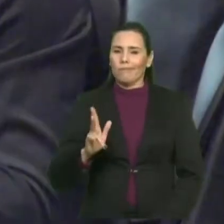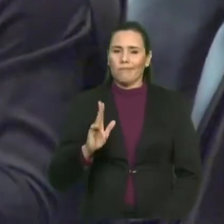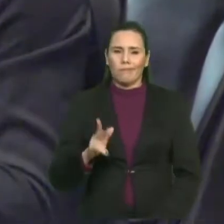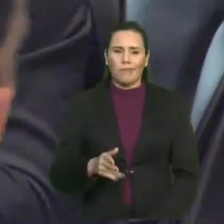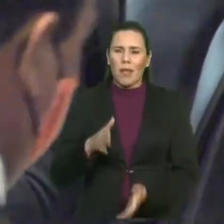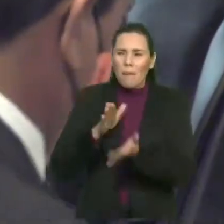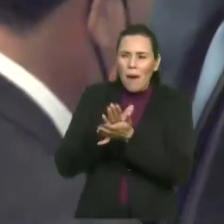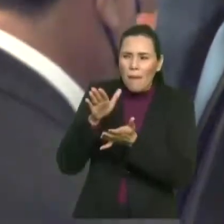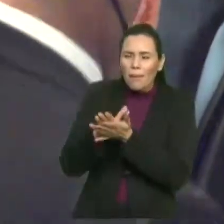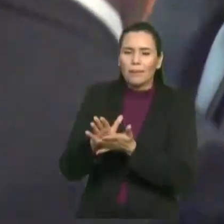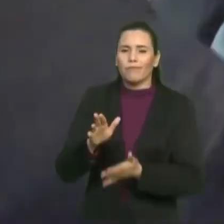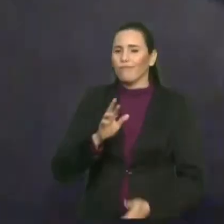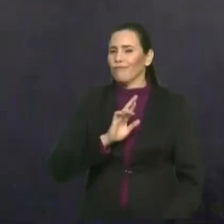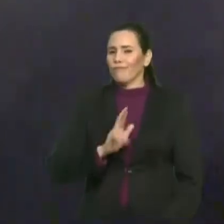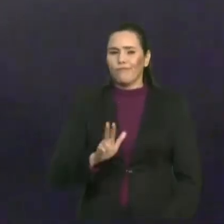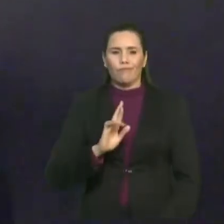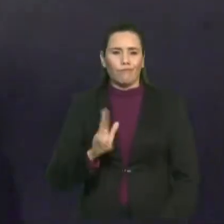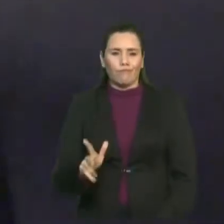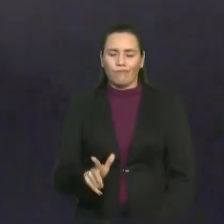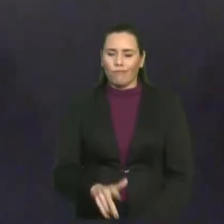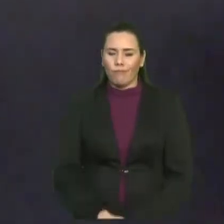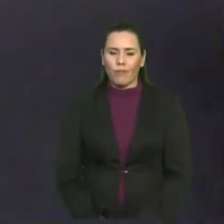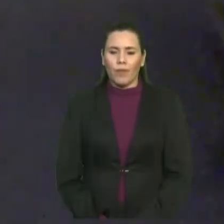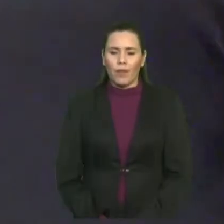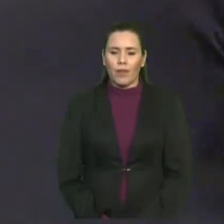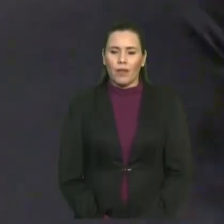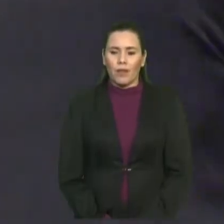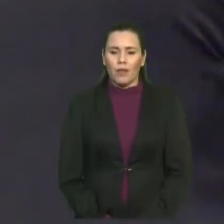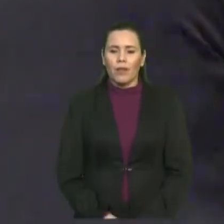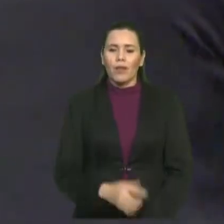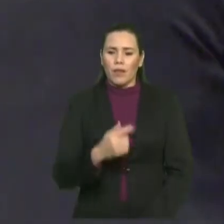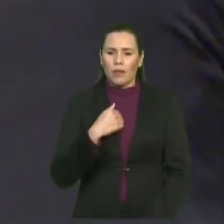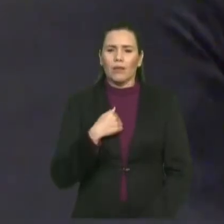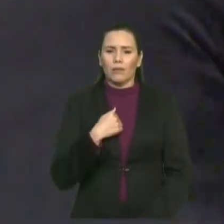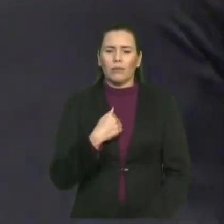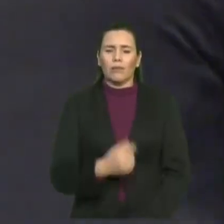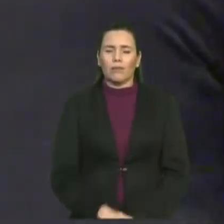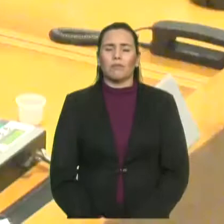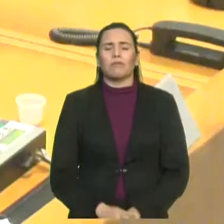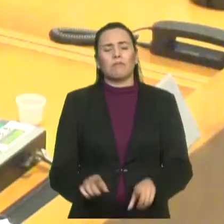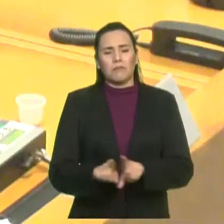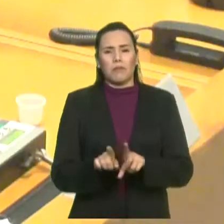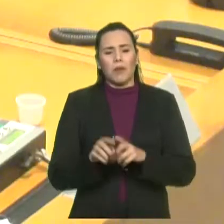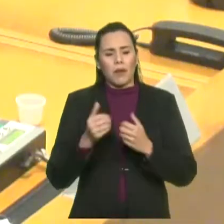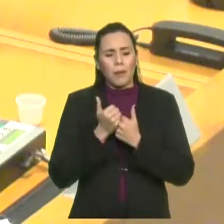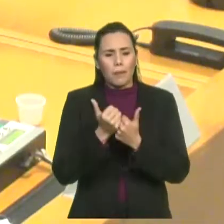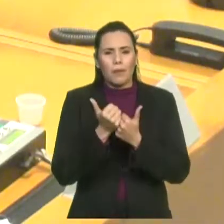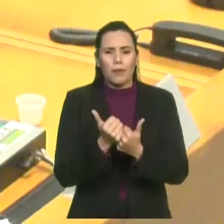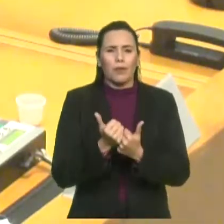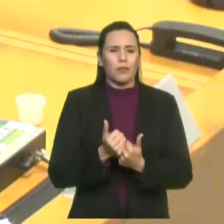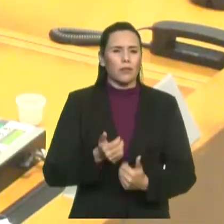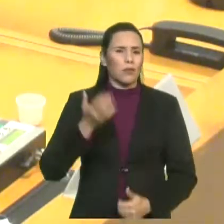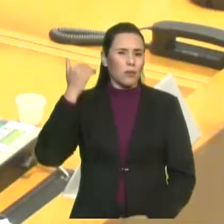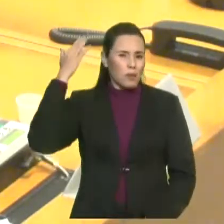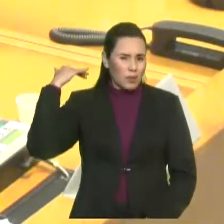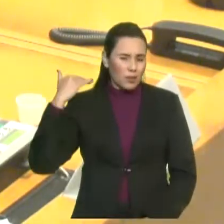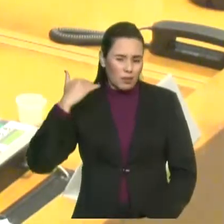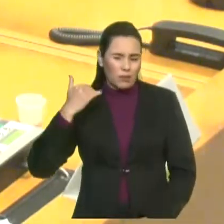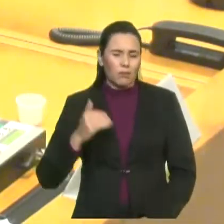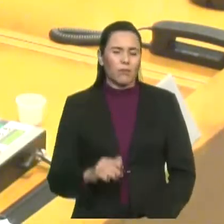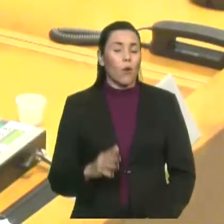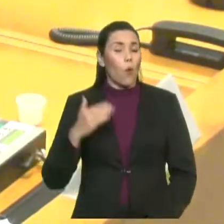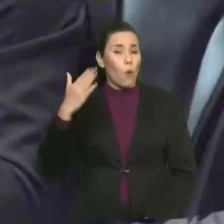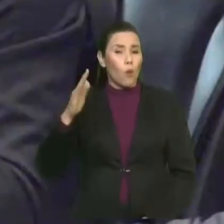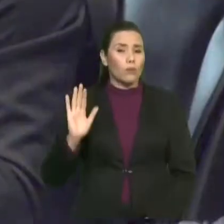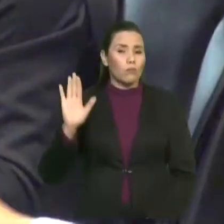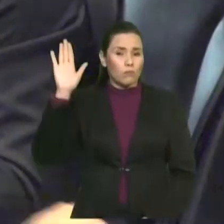né? Eu tive também, digamos assim, o privilégio de apoiá-lo na última eleição que ele disputou, e